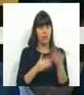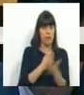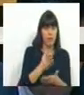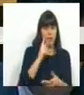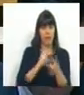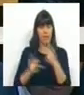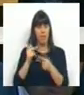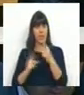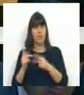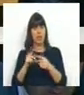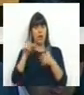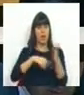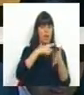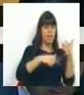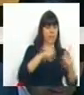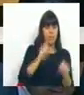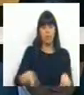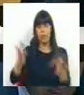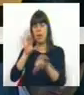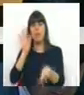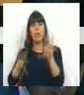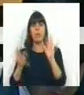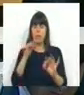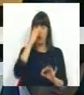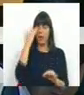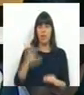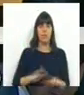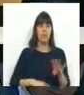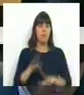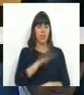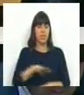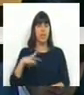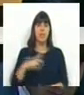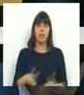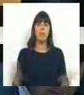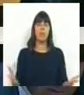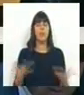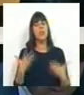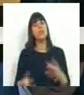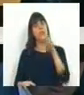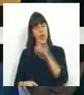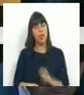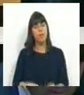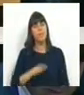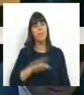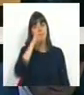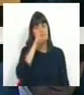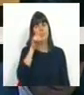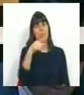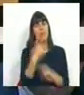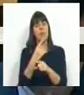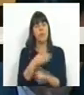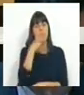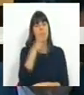para trás, cancelamento de concursos e novas nomeações, torna-se difícil fazer ciência em Portugal. E já agora, o Sr. Ministro